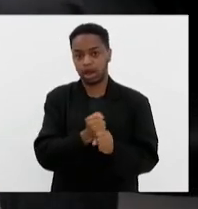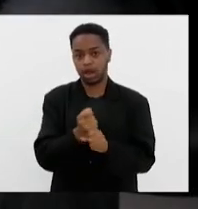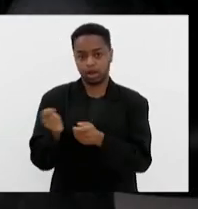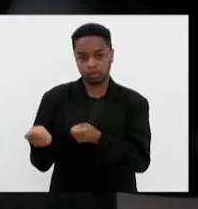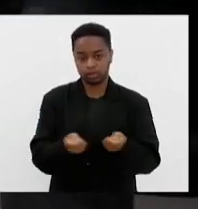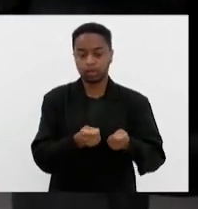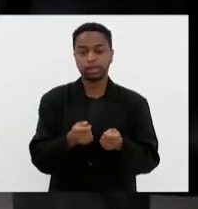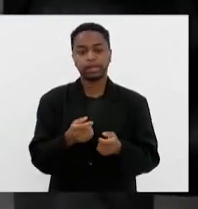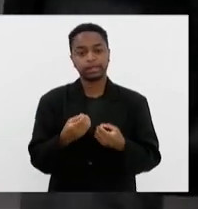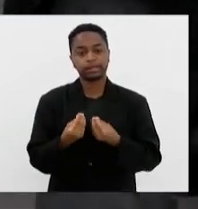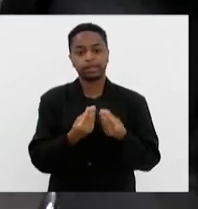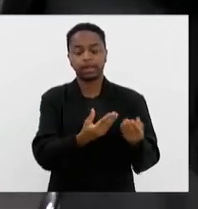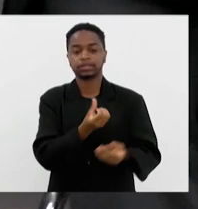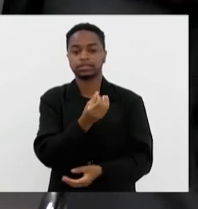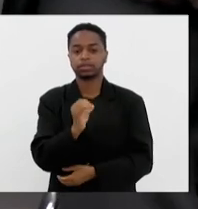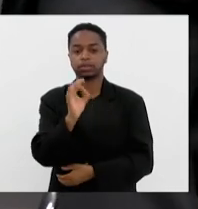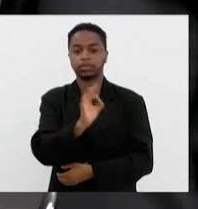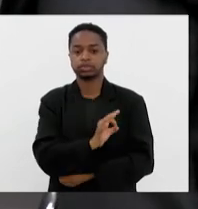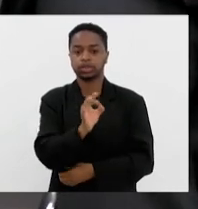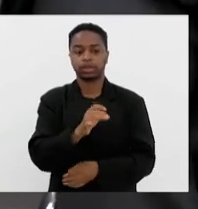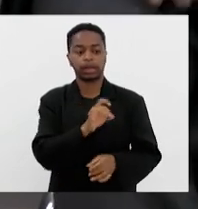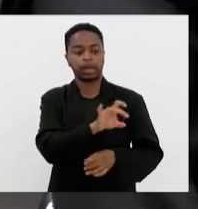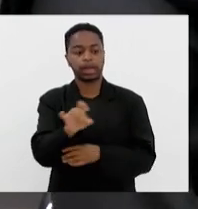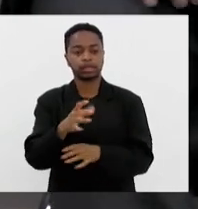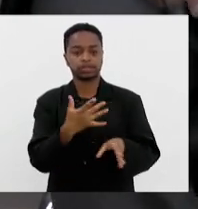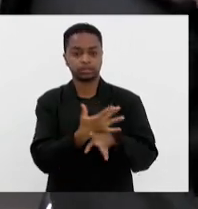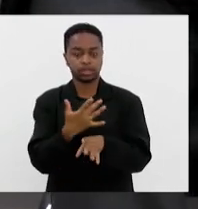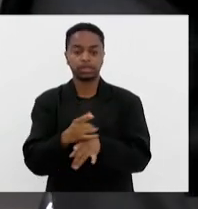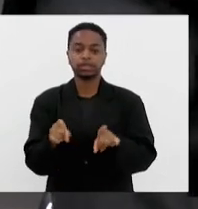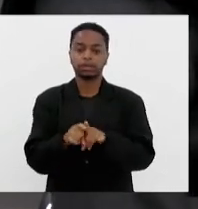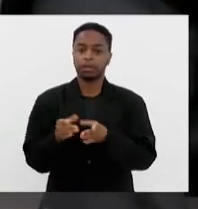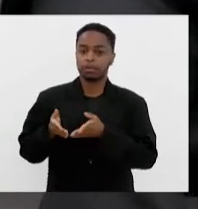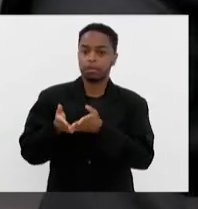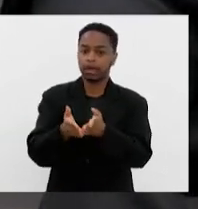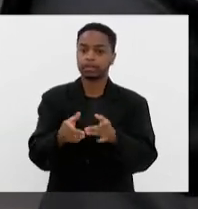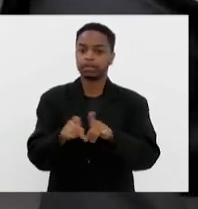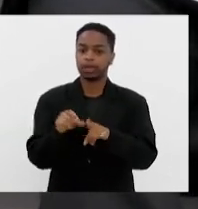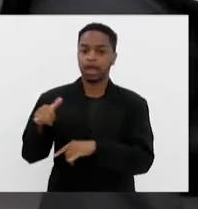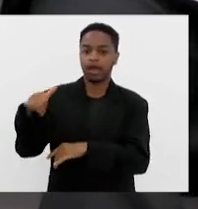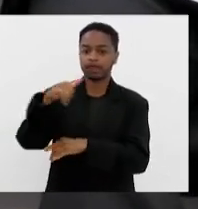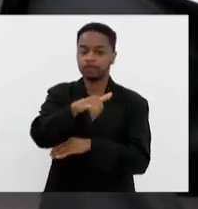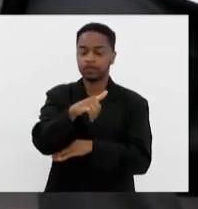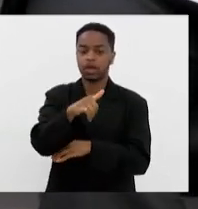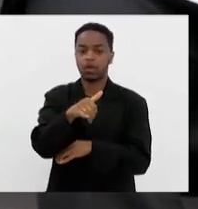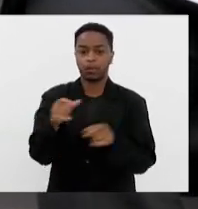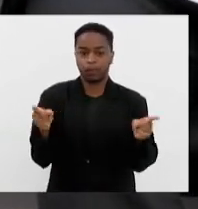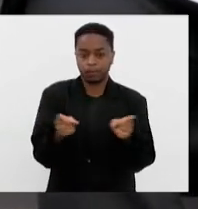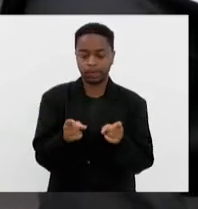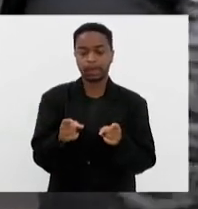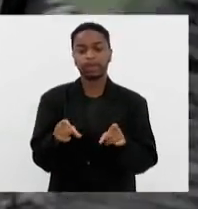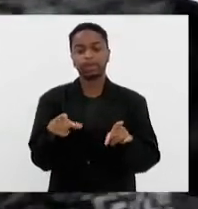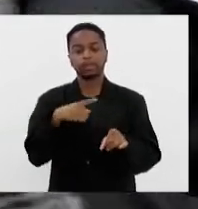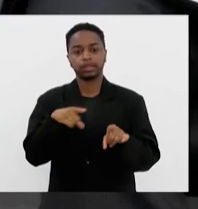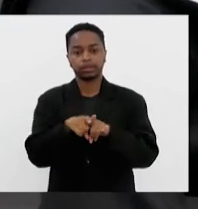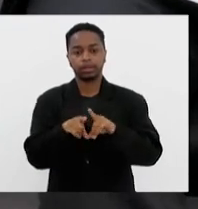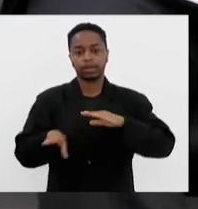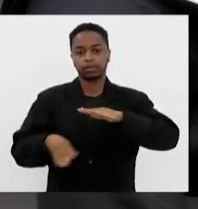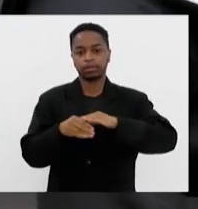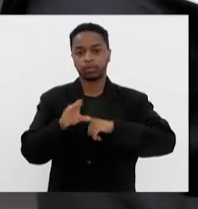municípios. E as embarcações e os jatinhos executivos, consoante a emenda constitucional